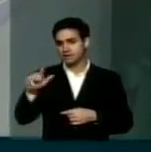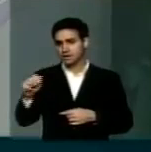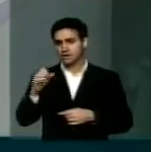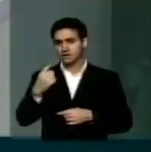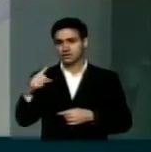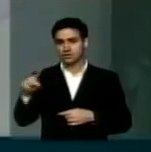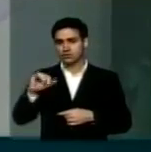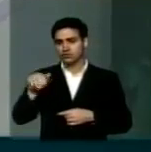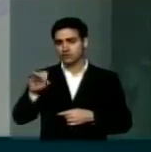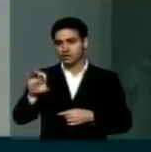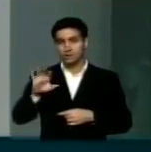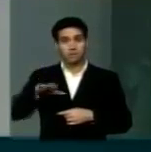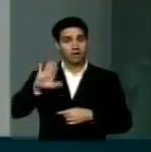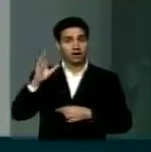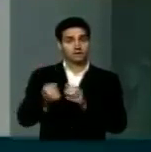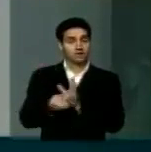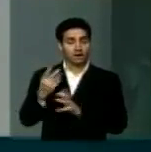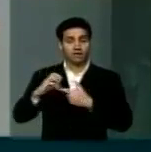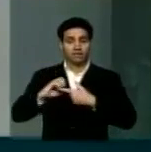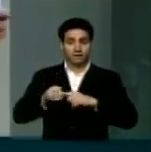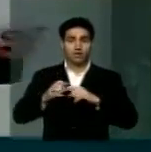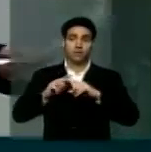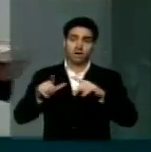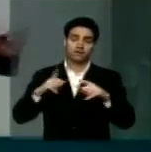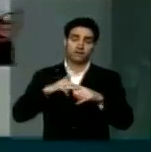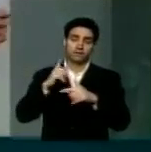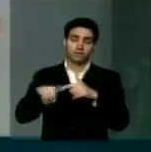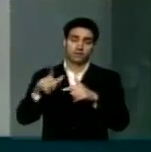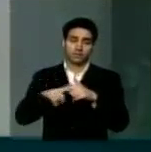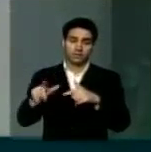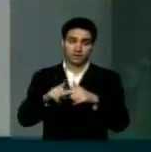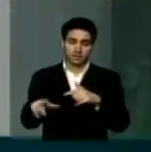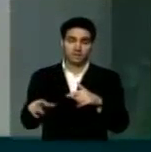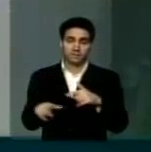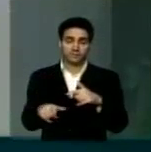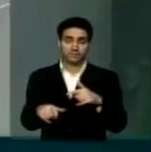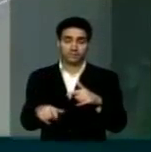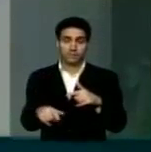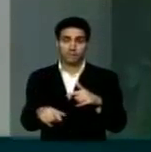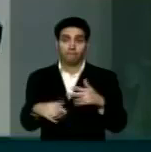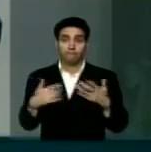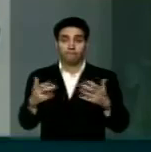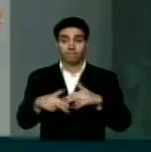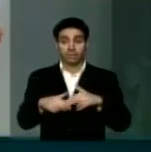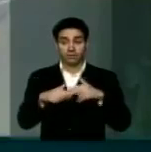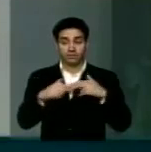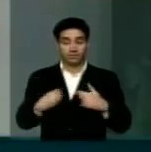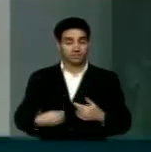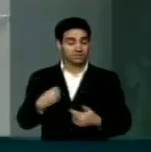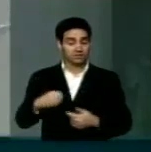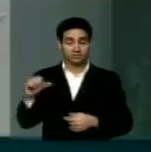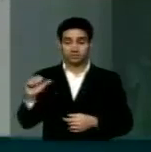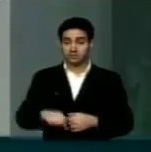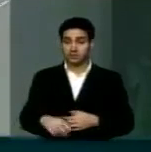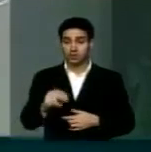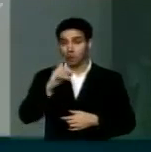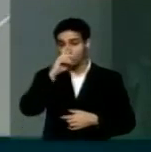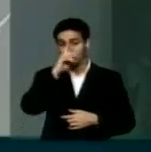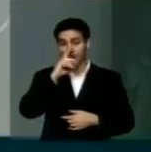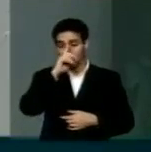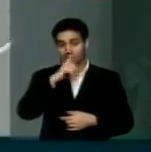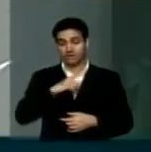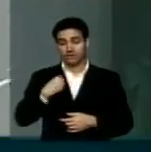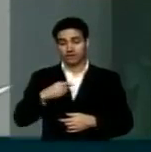Cerrito, que é um dos maiores produtores de feijão do estado de Santa Catarina, como Campos Novos e assim por diante. a situação terrível e grave que